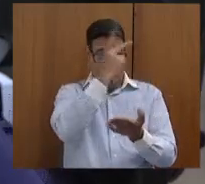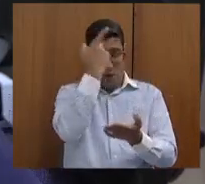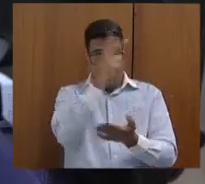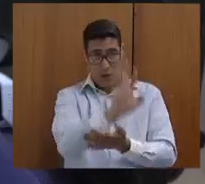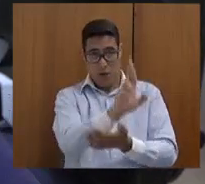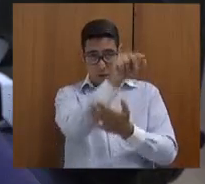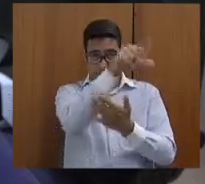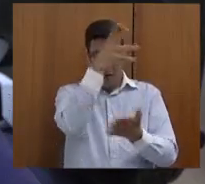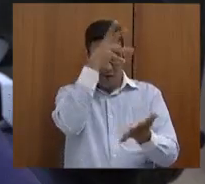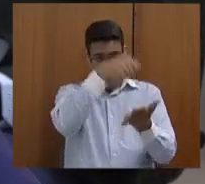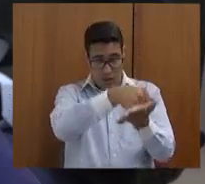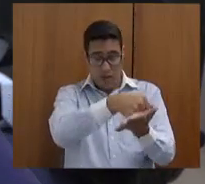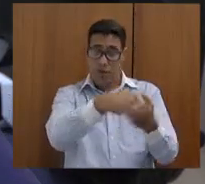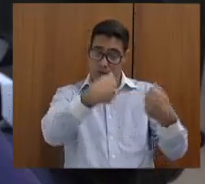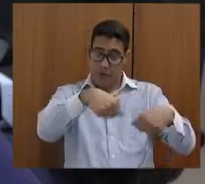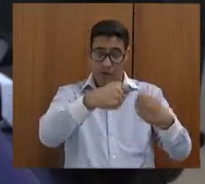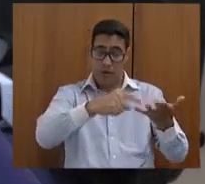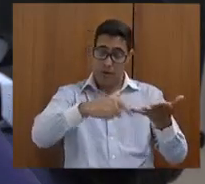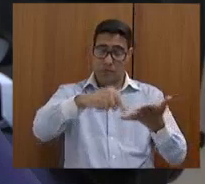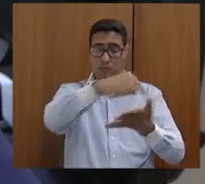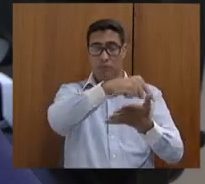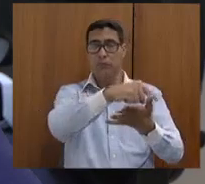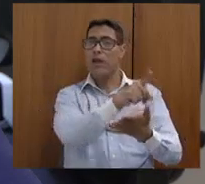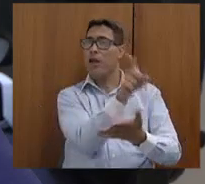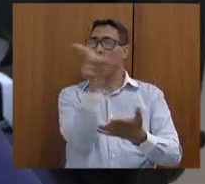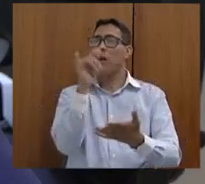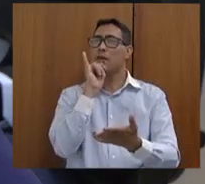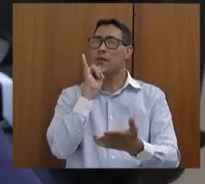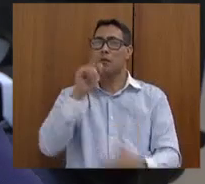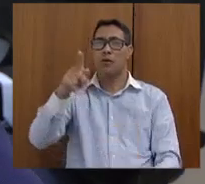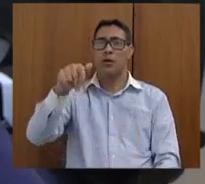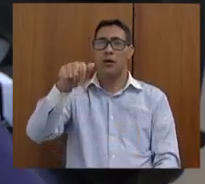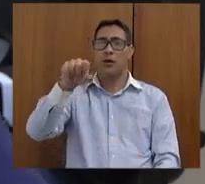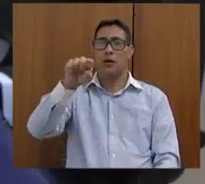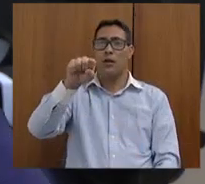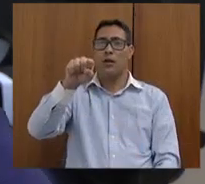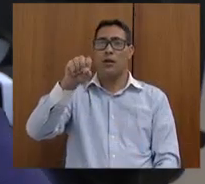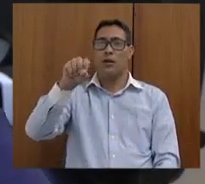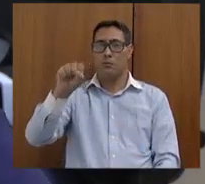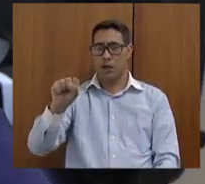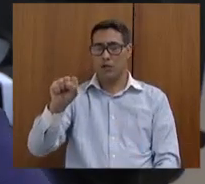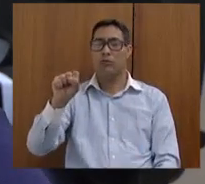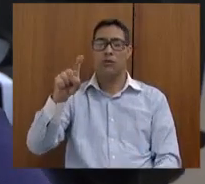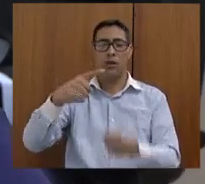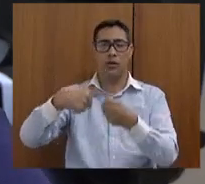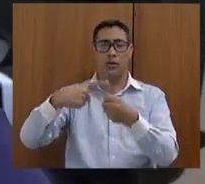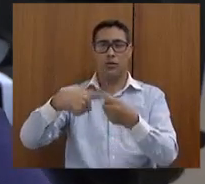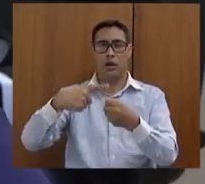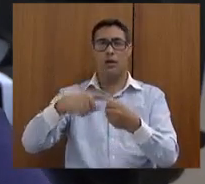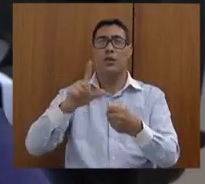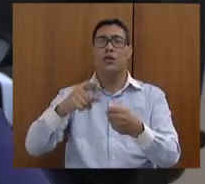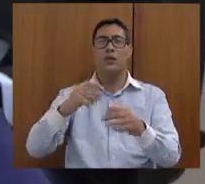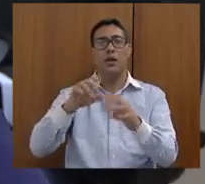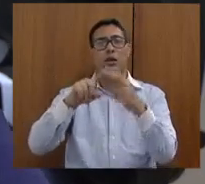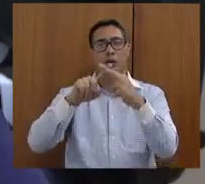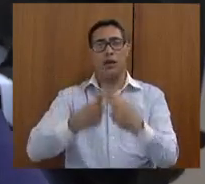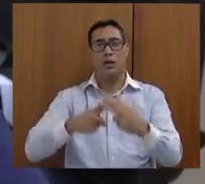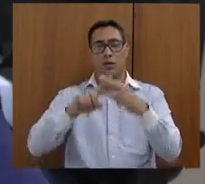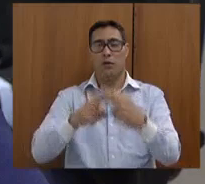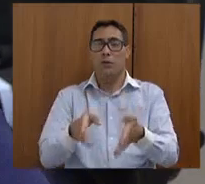por exemplo em Passos está vendo reforma dos prédios reforma do prédio em passos na Faculdade